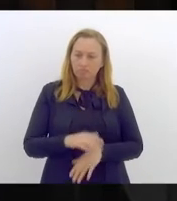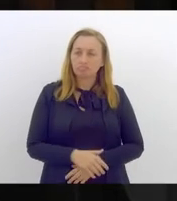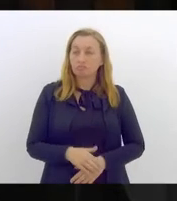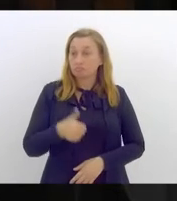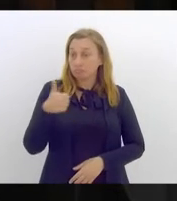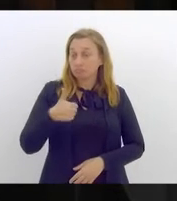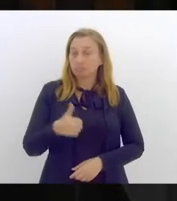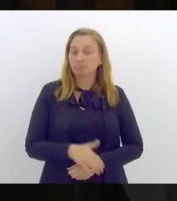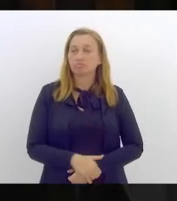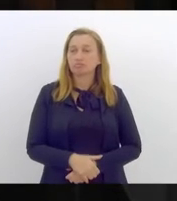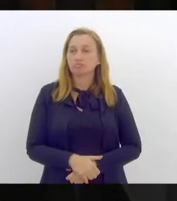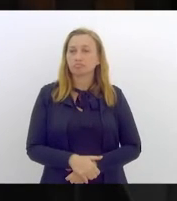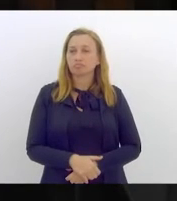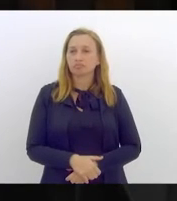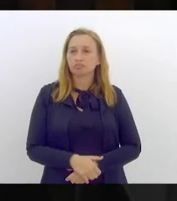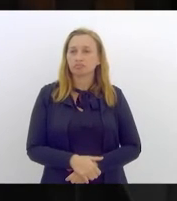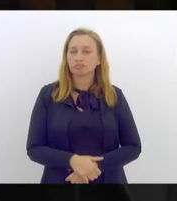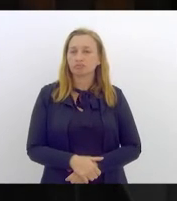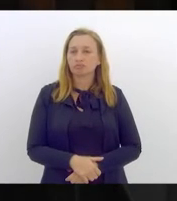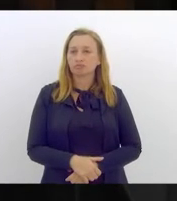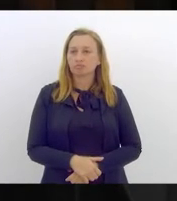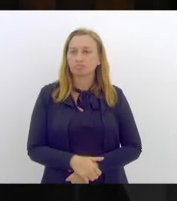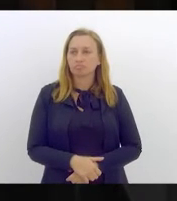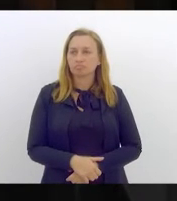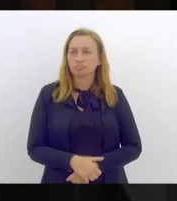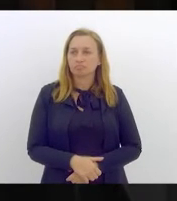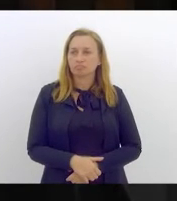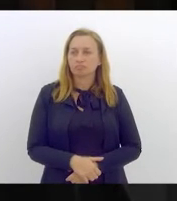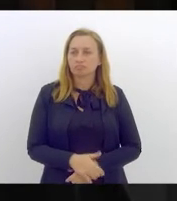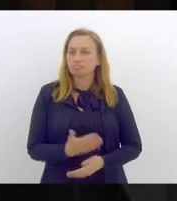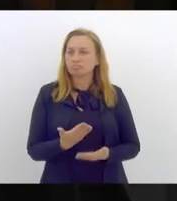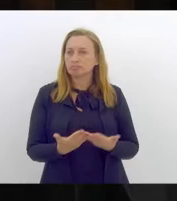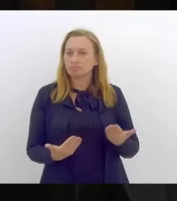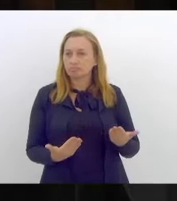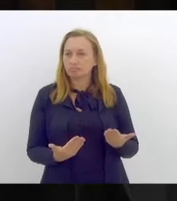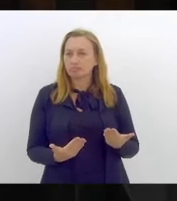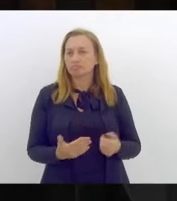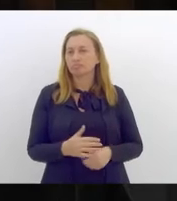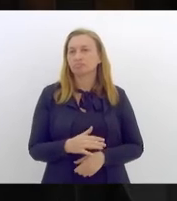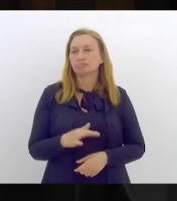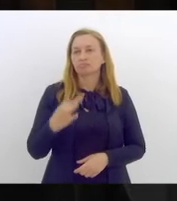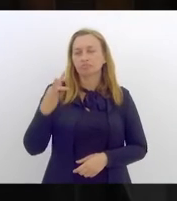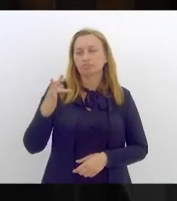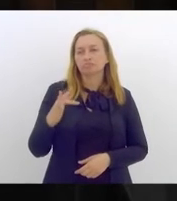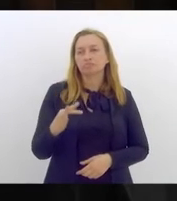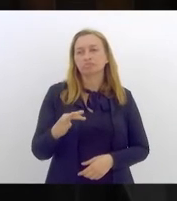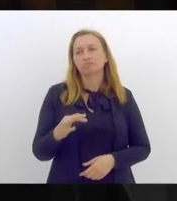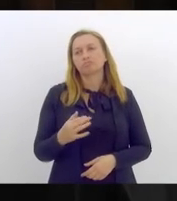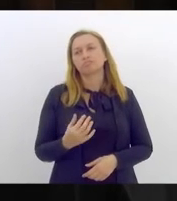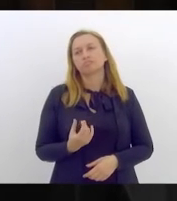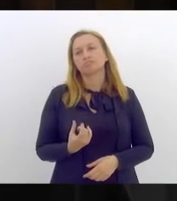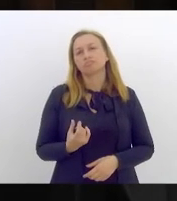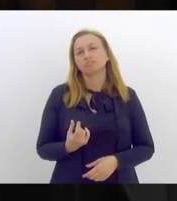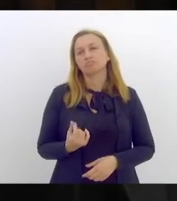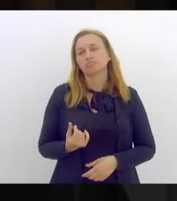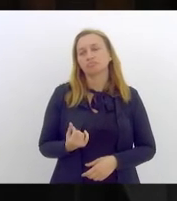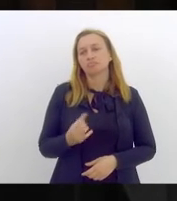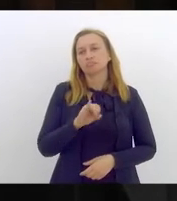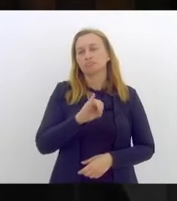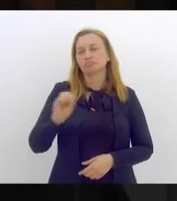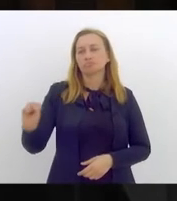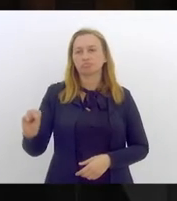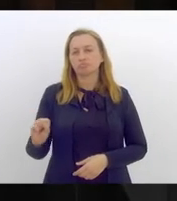primeiro lugar, cabe destacar a queda na previsão de receitas com o